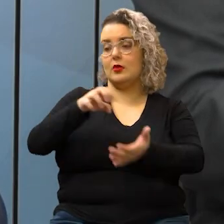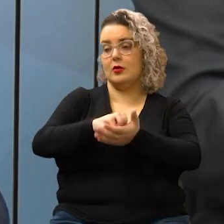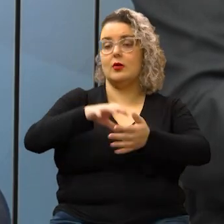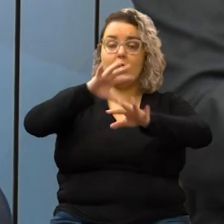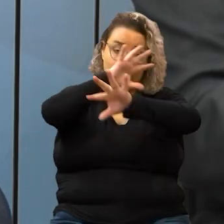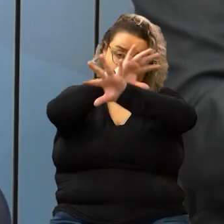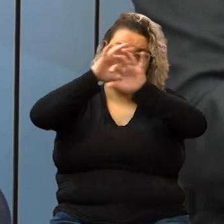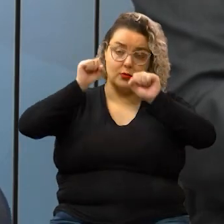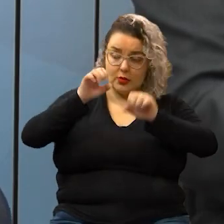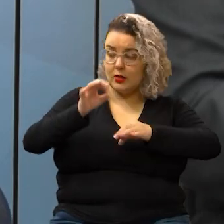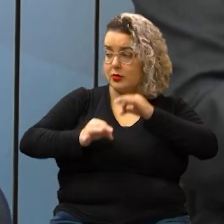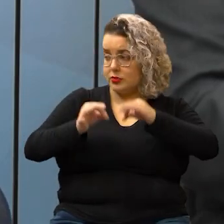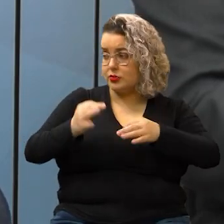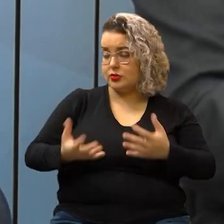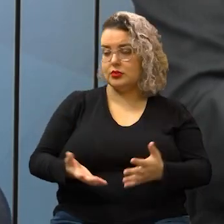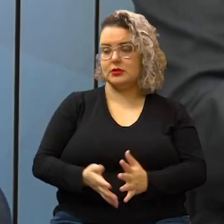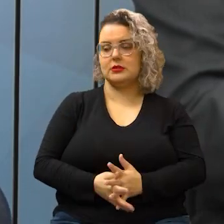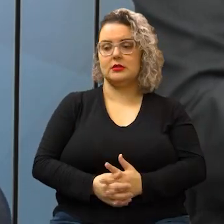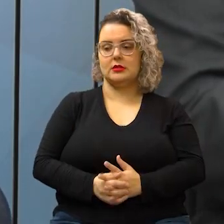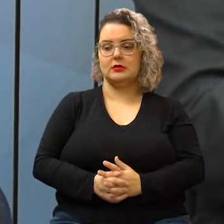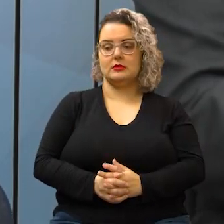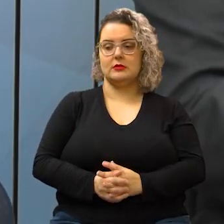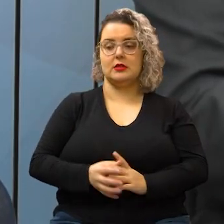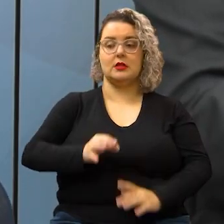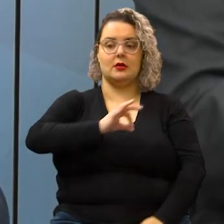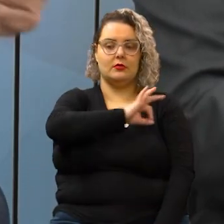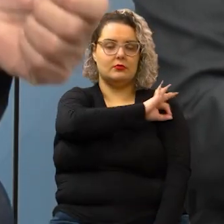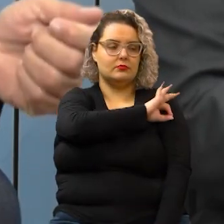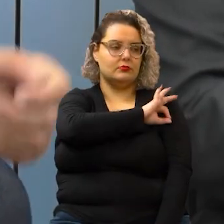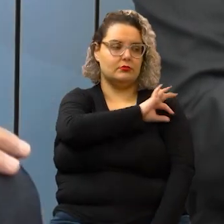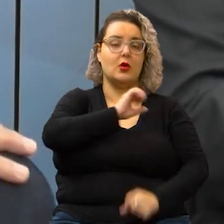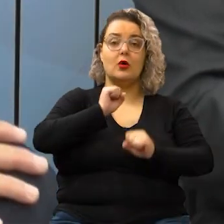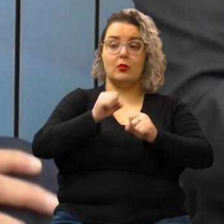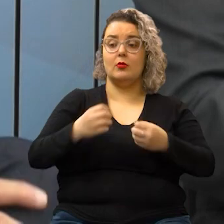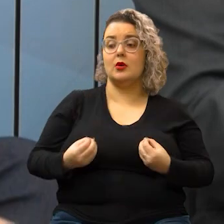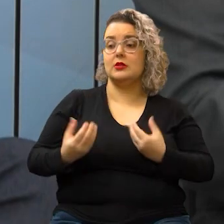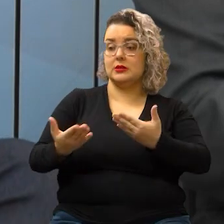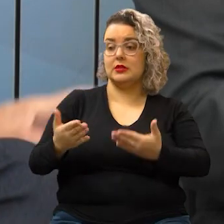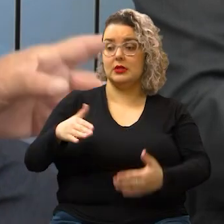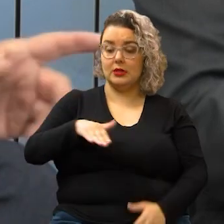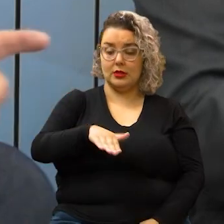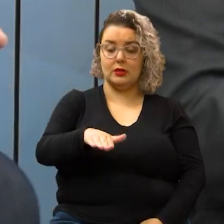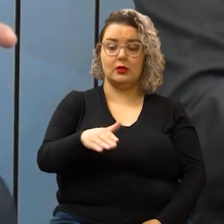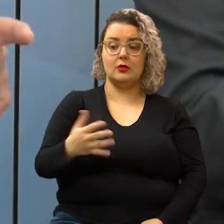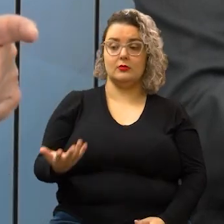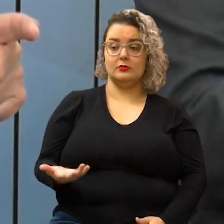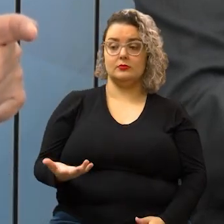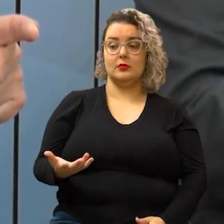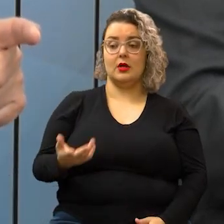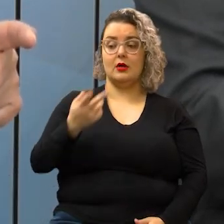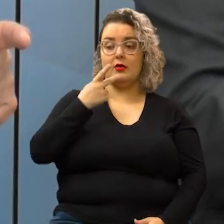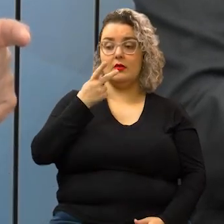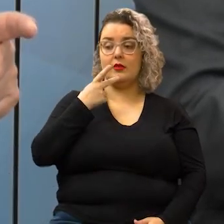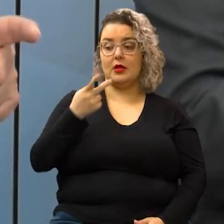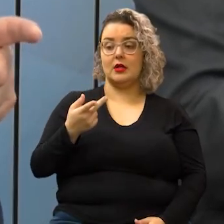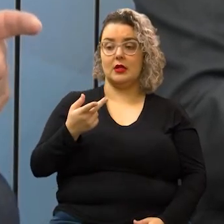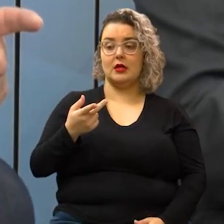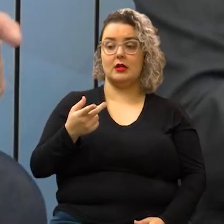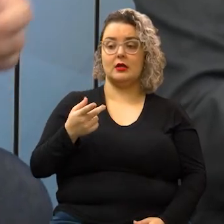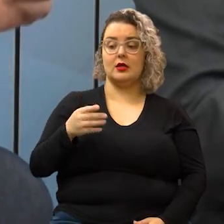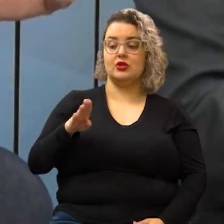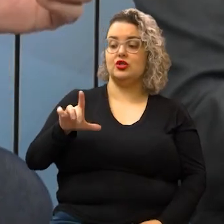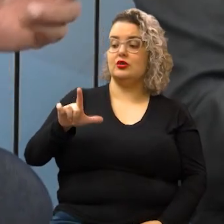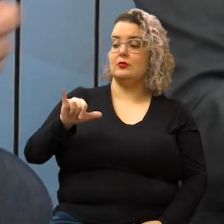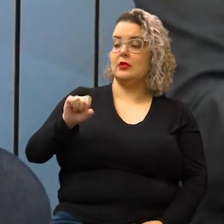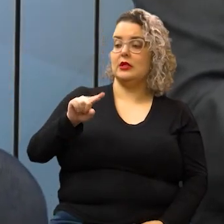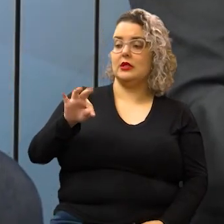Tribunal de Justiça para que a Prefeitura possa fornecer o veículo para eles. Eles relataram situações de blitz